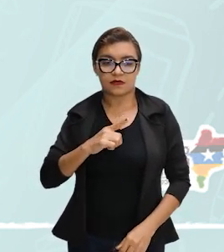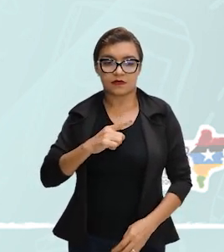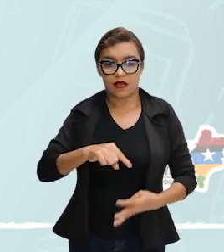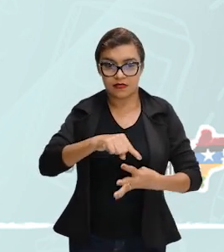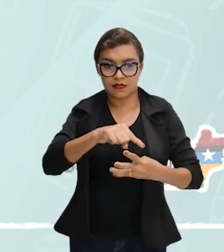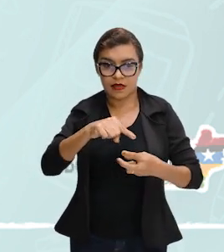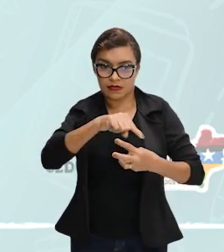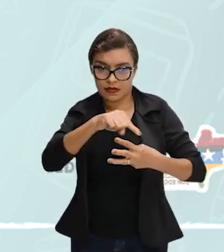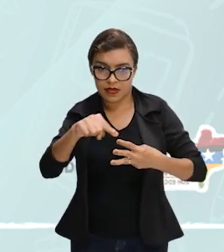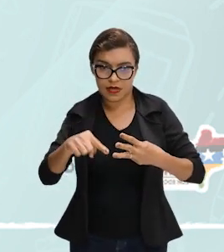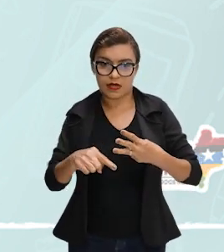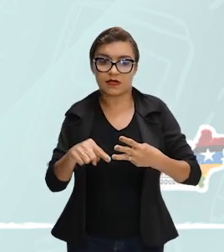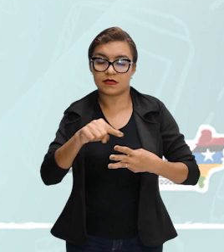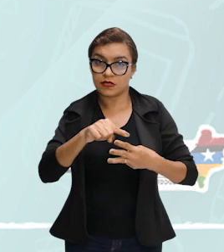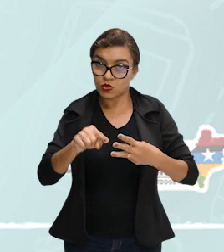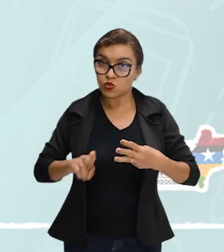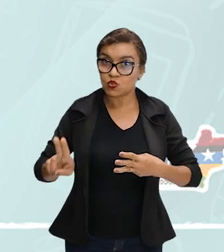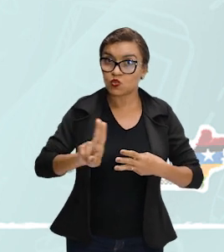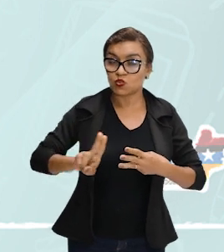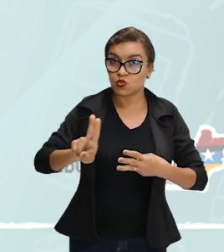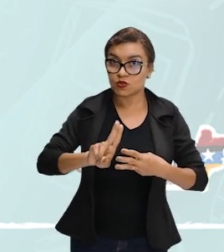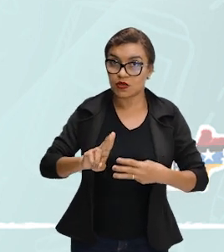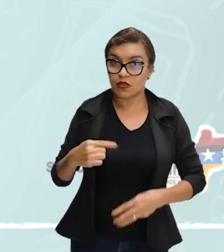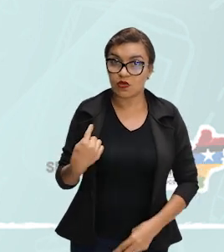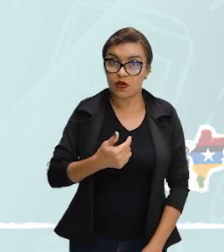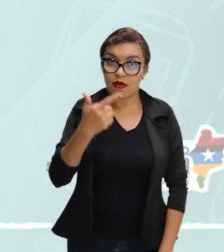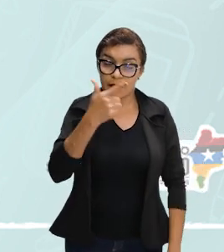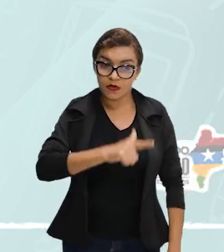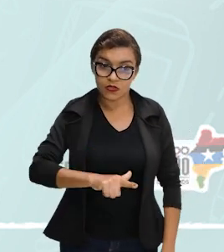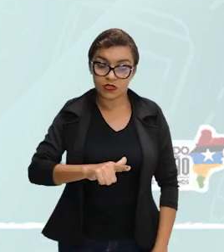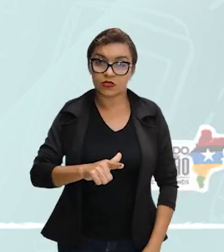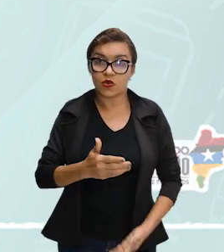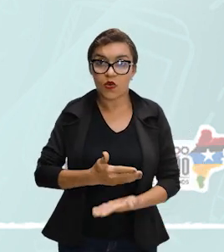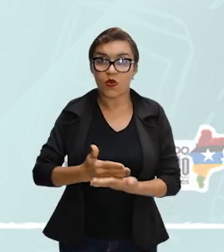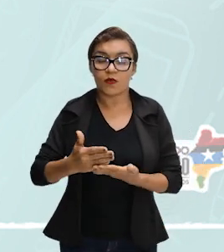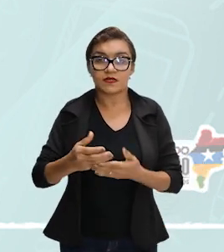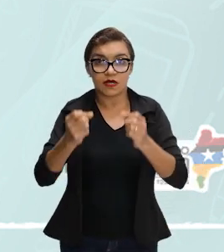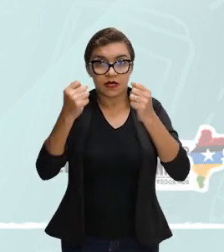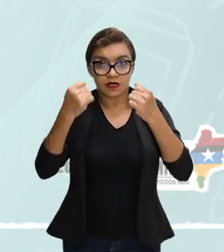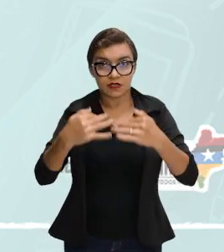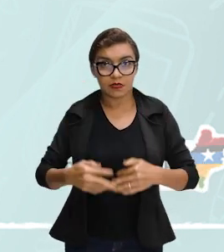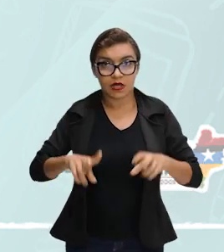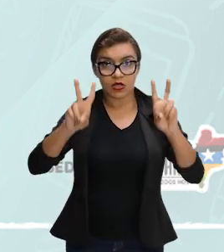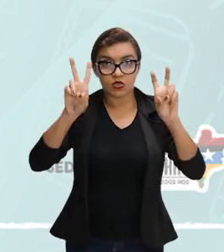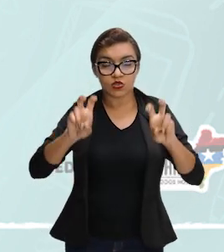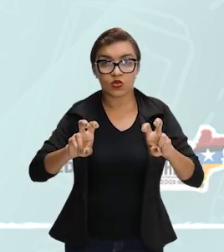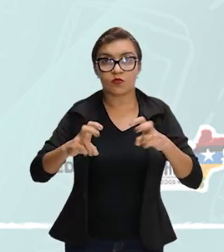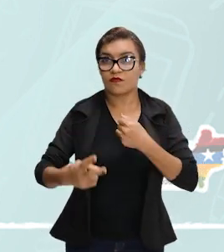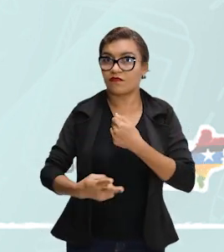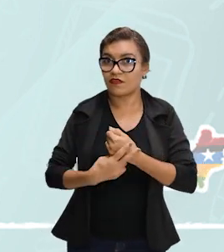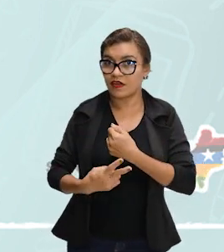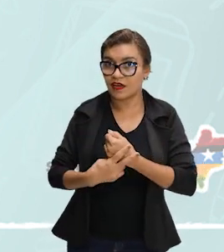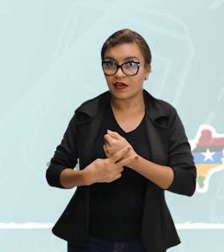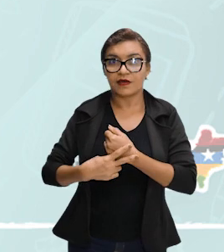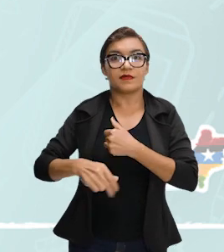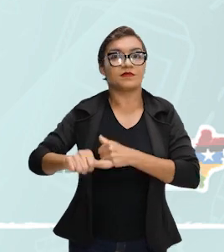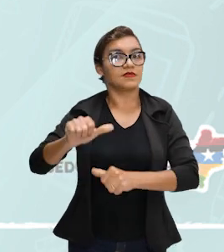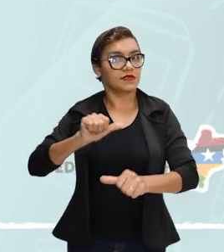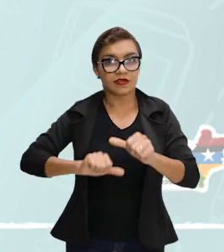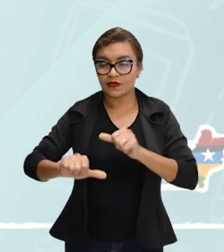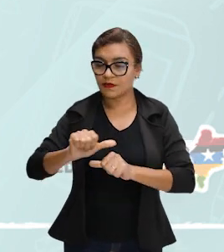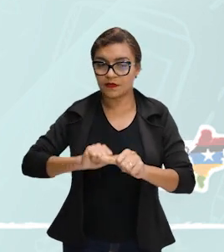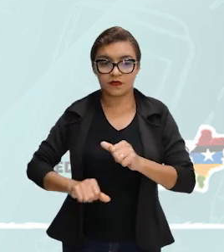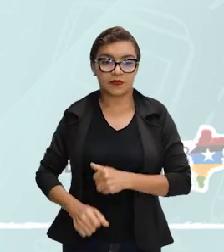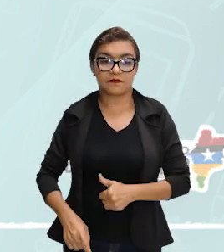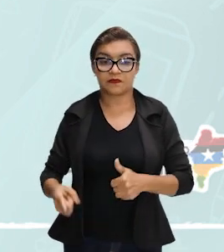slide e nós estamos repetindo e reforçando porque estamos começando agora a falar sobre os verbos regulares especificamente. Então,